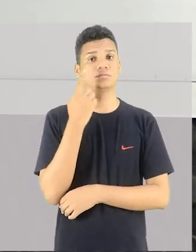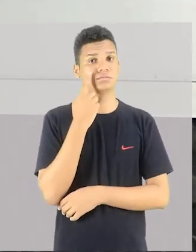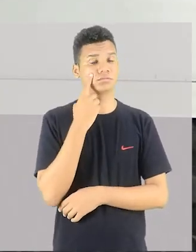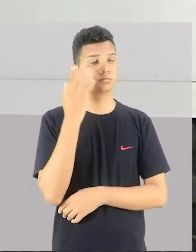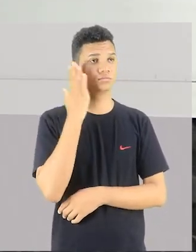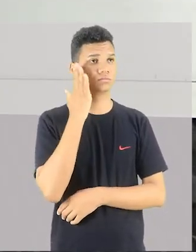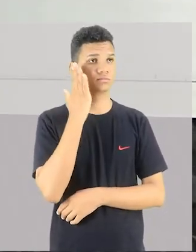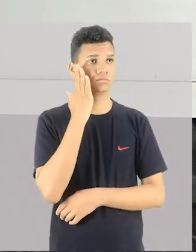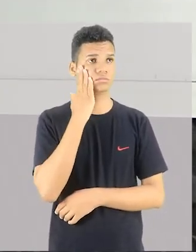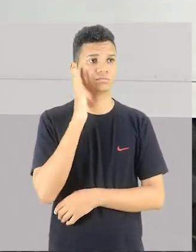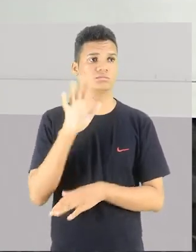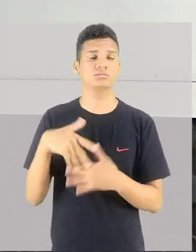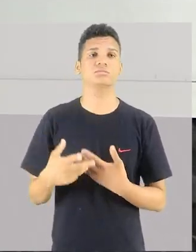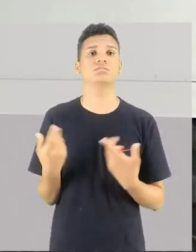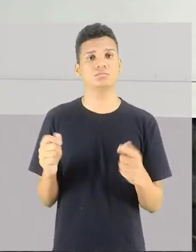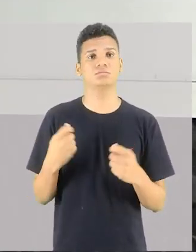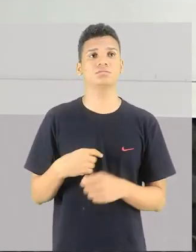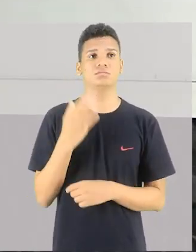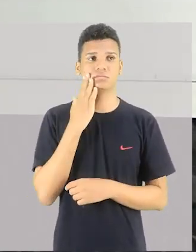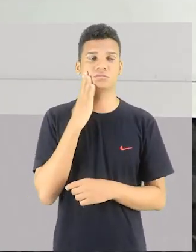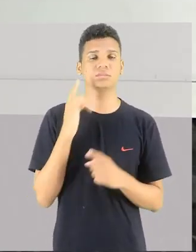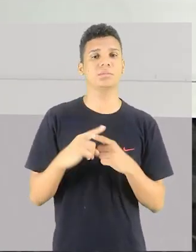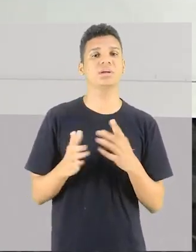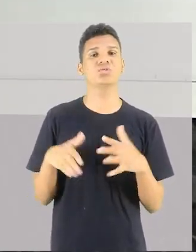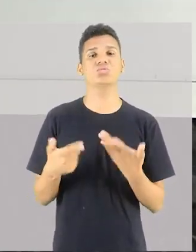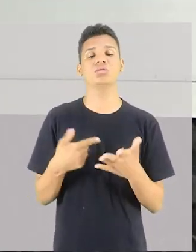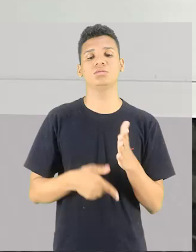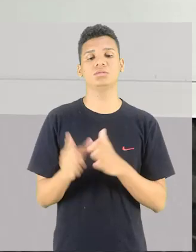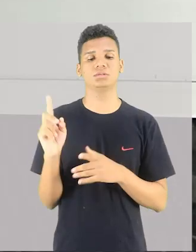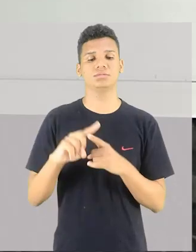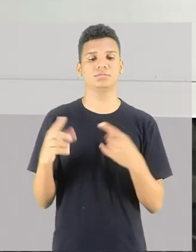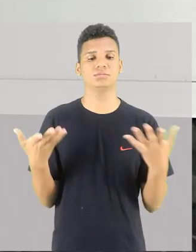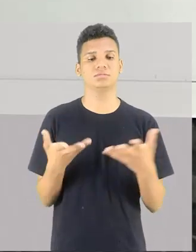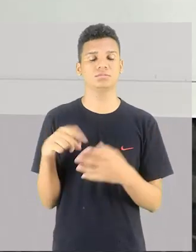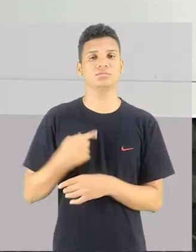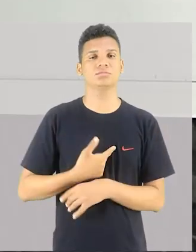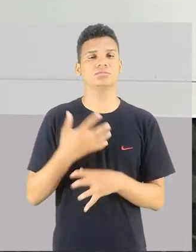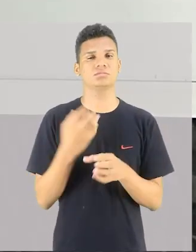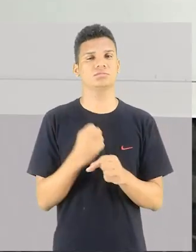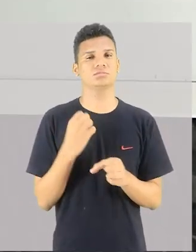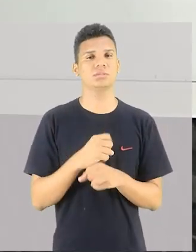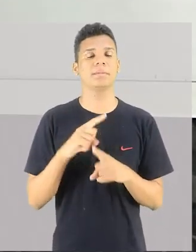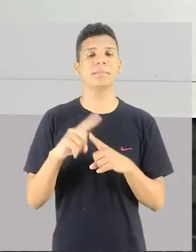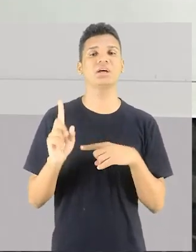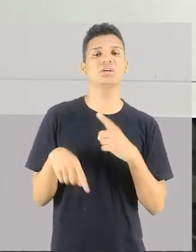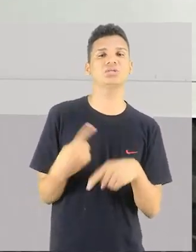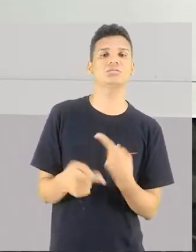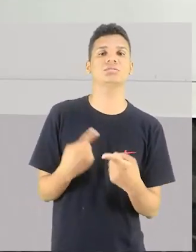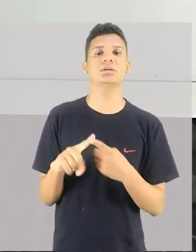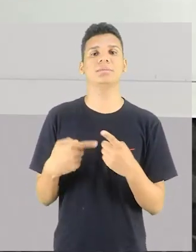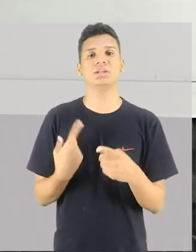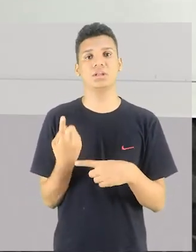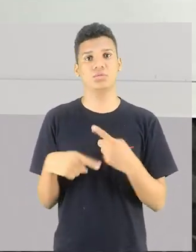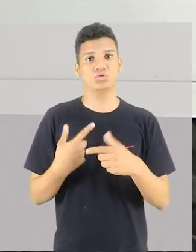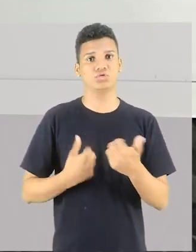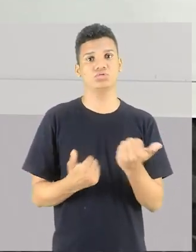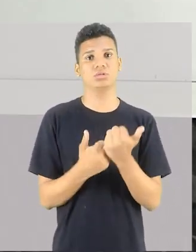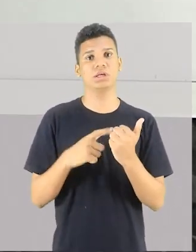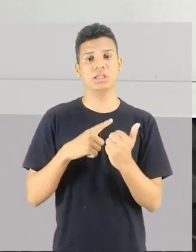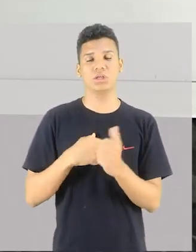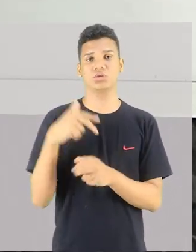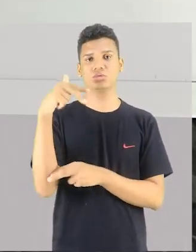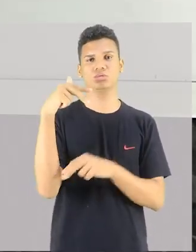quanto aumentou né é necessário saber quanto era antes agora vamos Calcular área depois depois que ele substitui essas duas